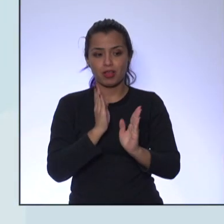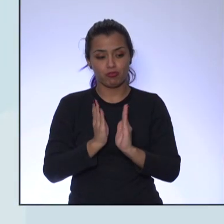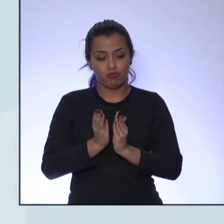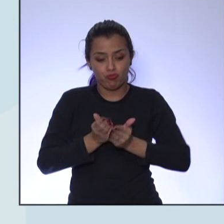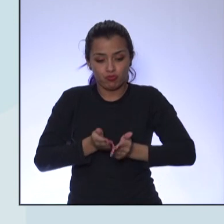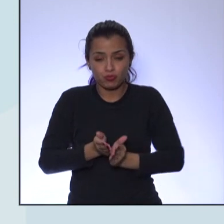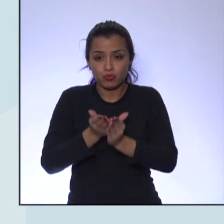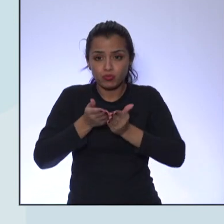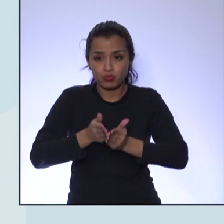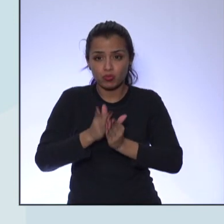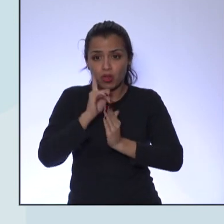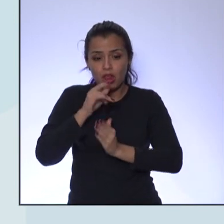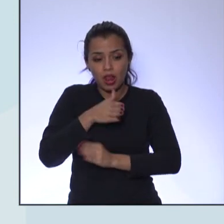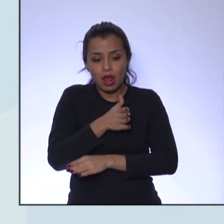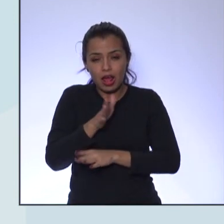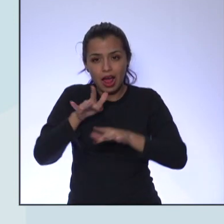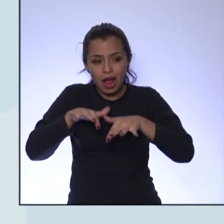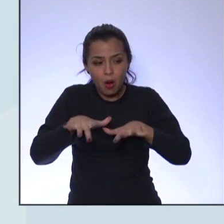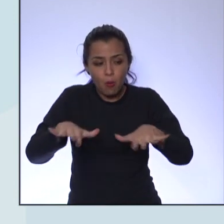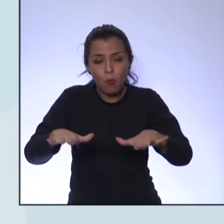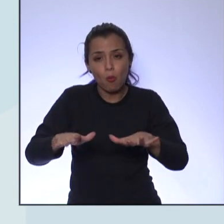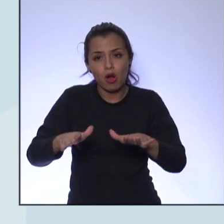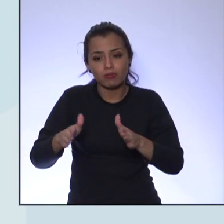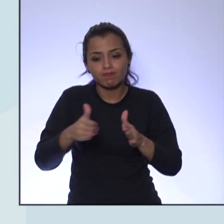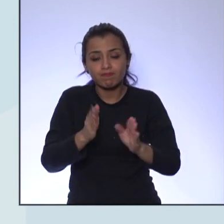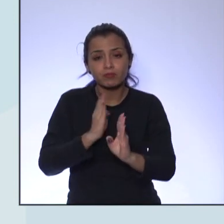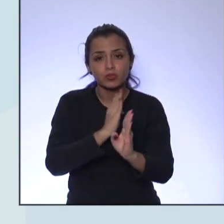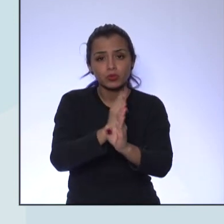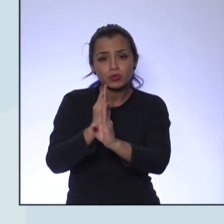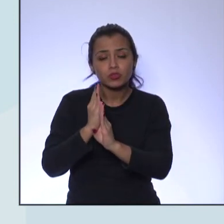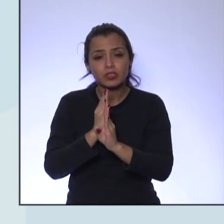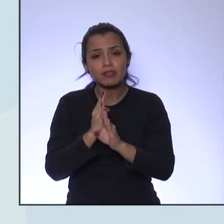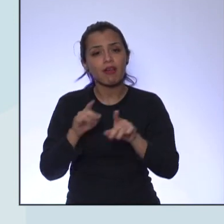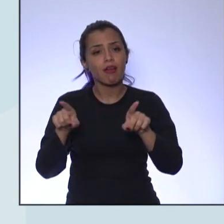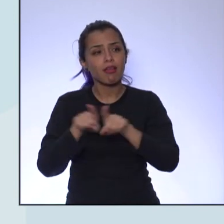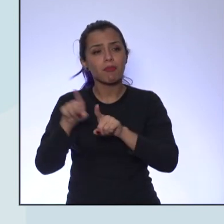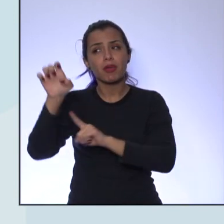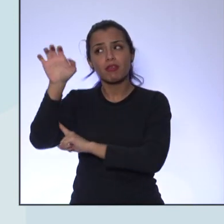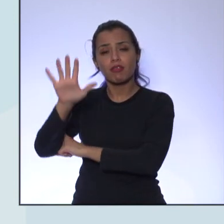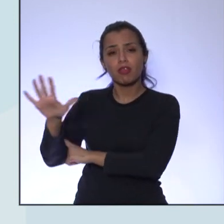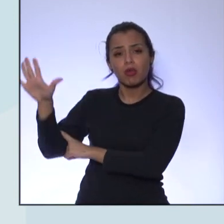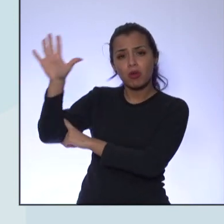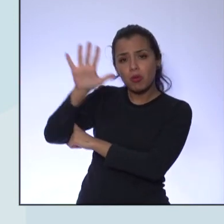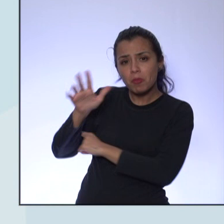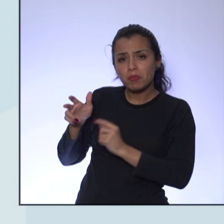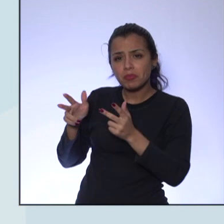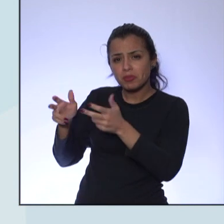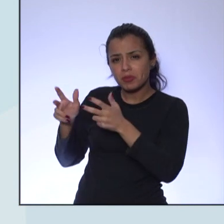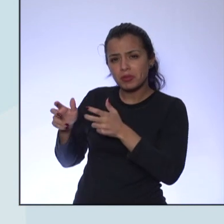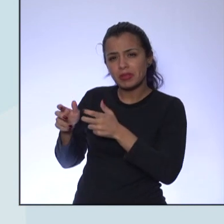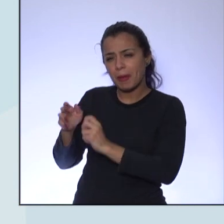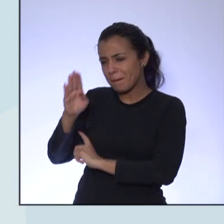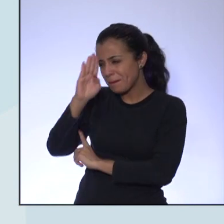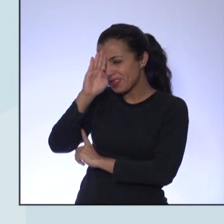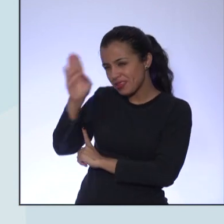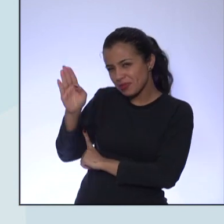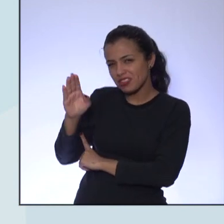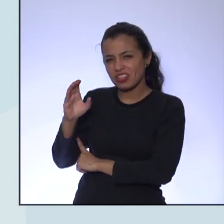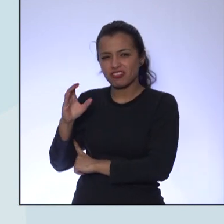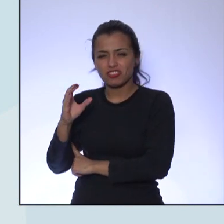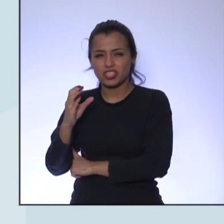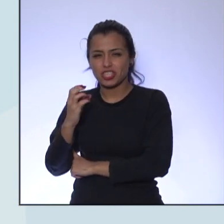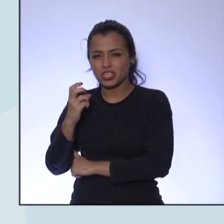momento em que o olhar da Europa vai se voltar para outros lugares, principalmente com as viagens aí de